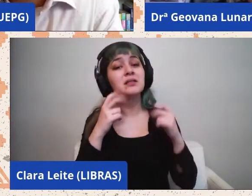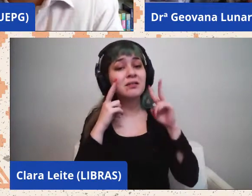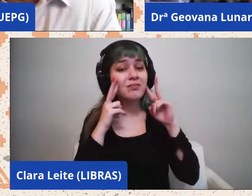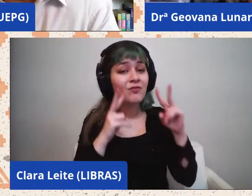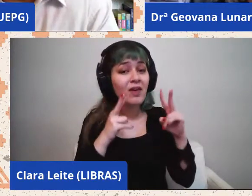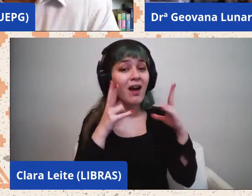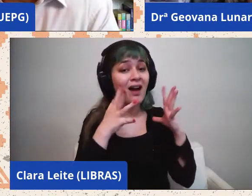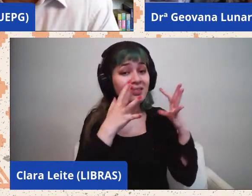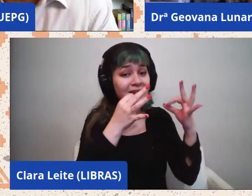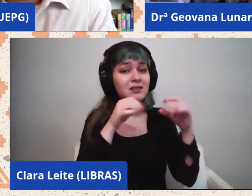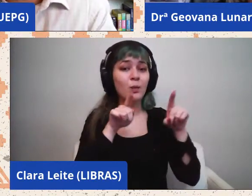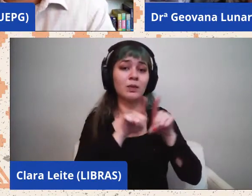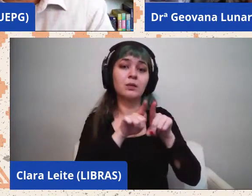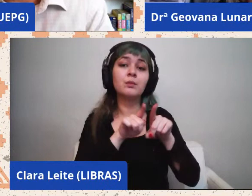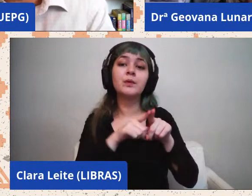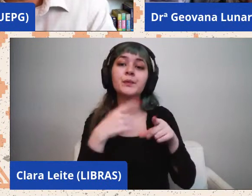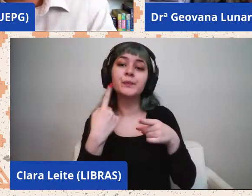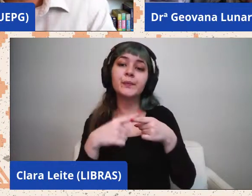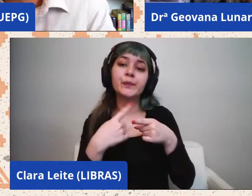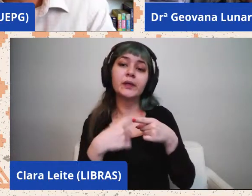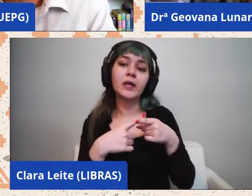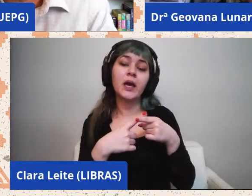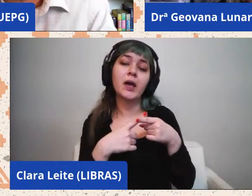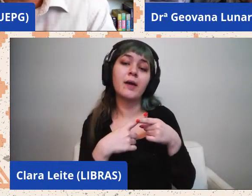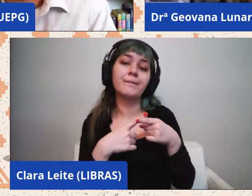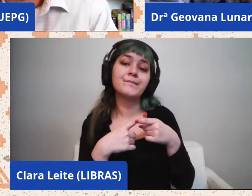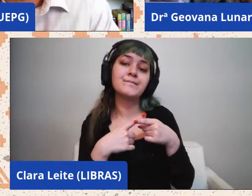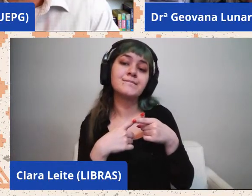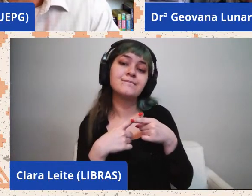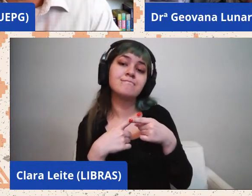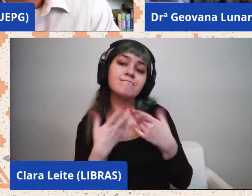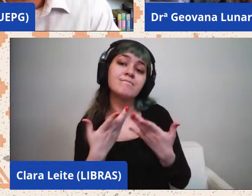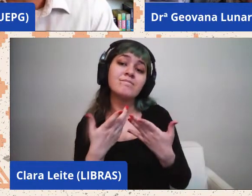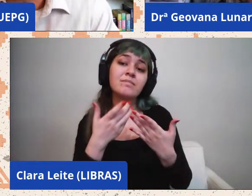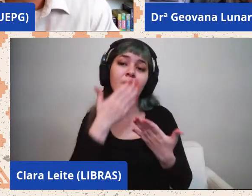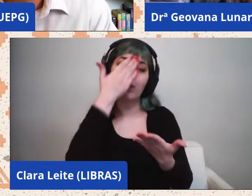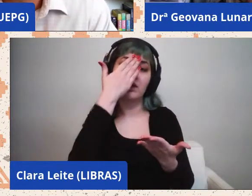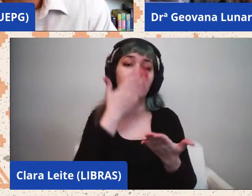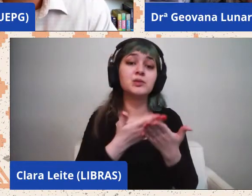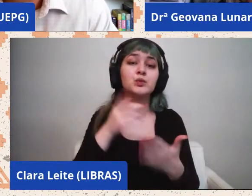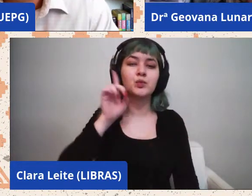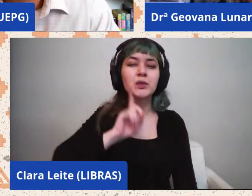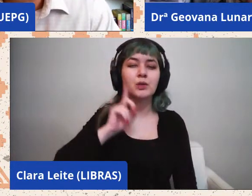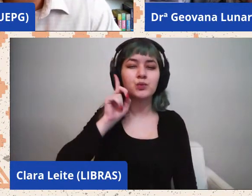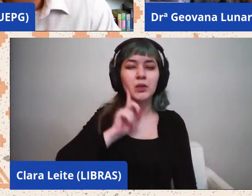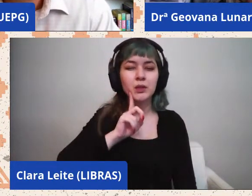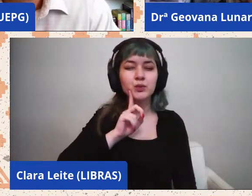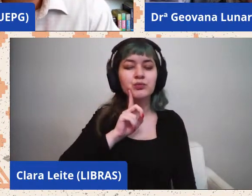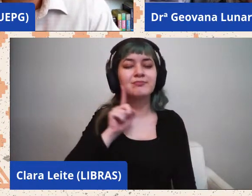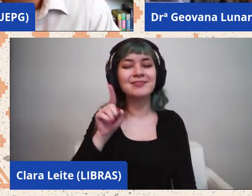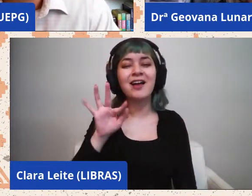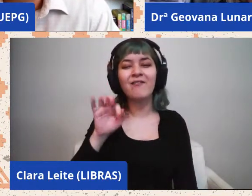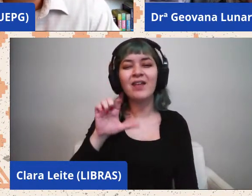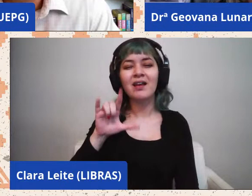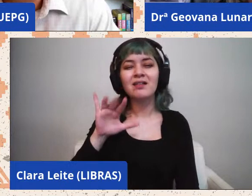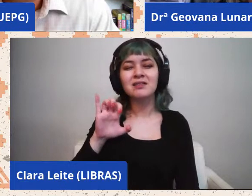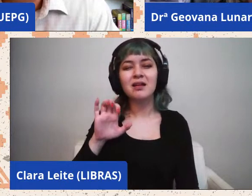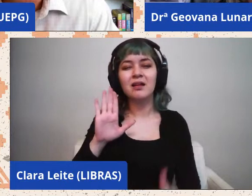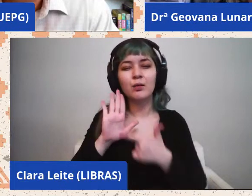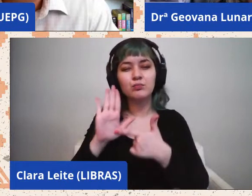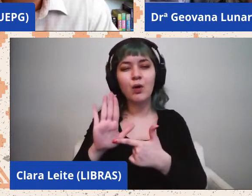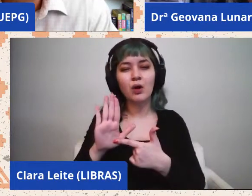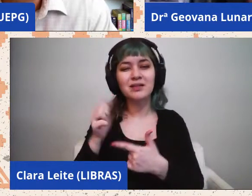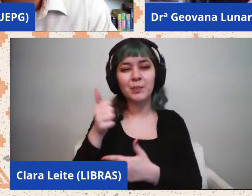também, porque eu acho que nos Estados Unidos, a Felice mostra um pouco isso, toda a legislação que